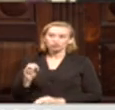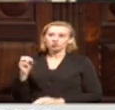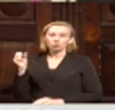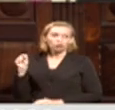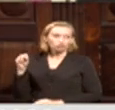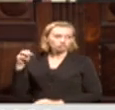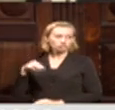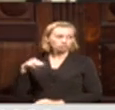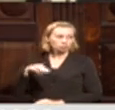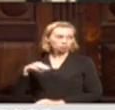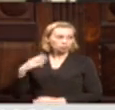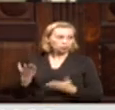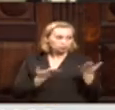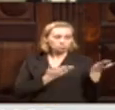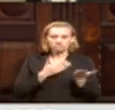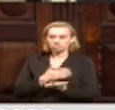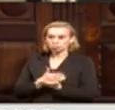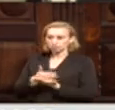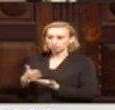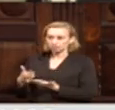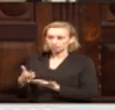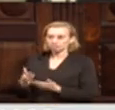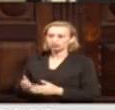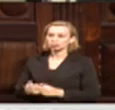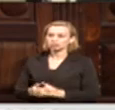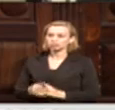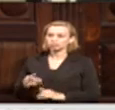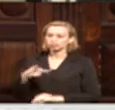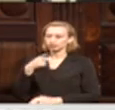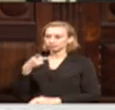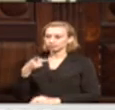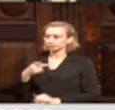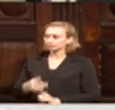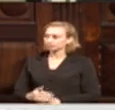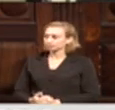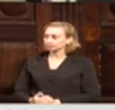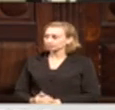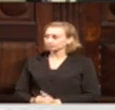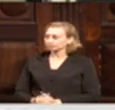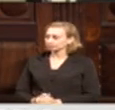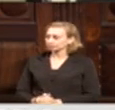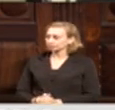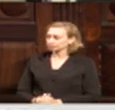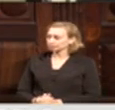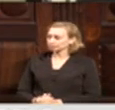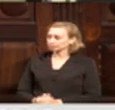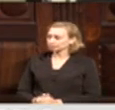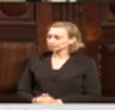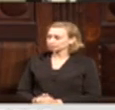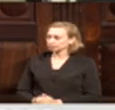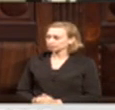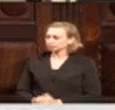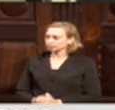8 minutos acordados no Colégio de Líderes, no qual, inclusive, Vossa Excelência participou.